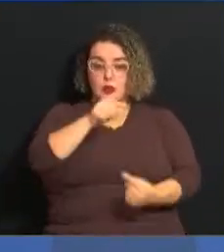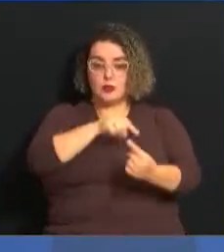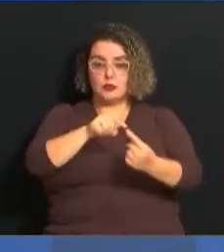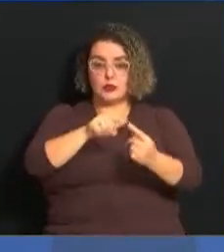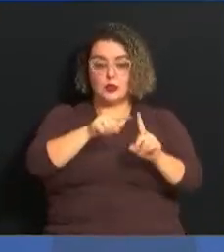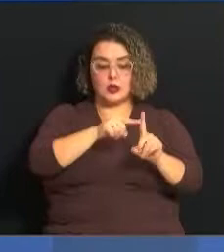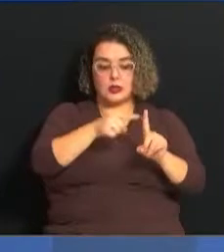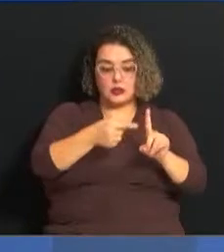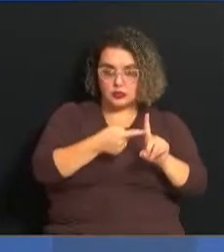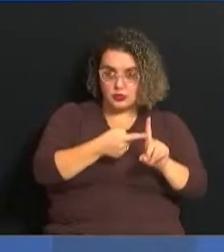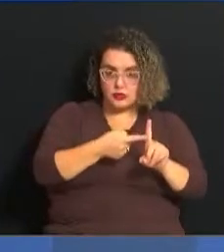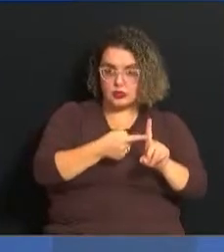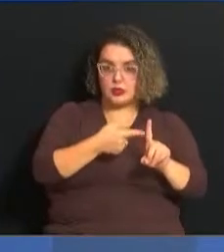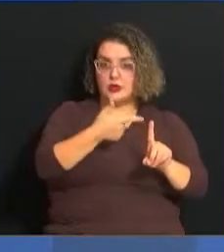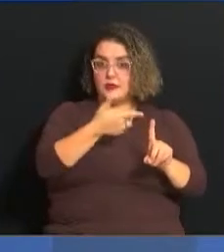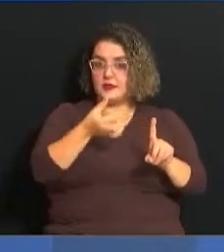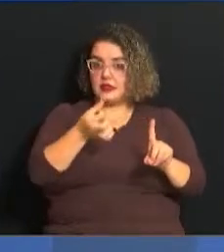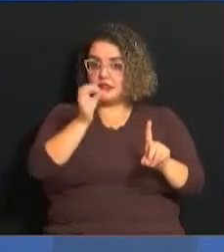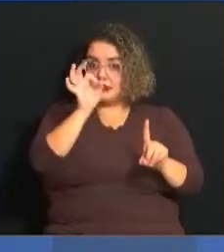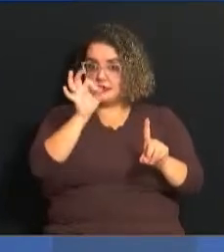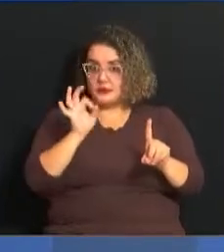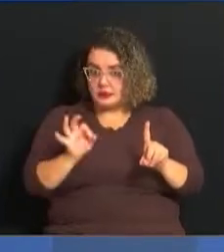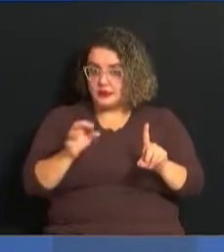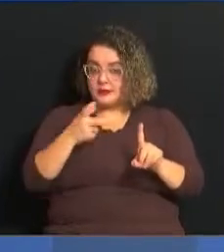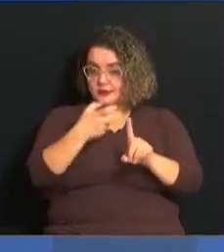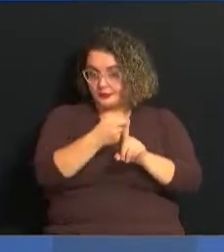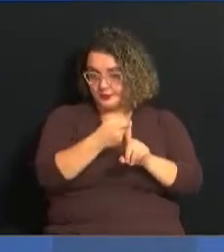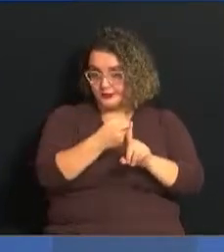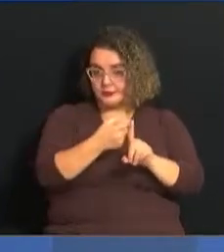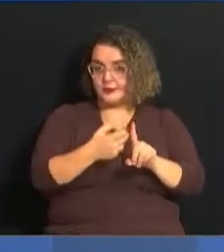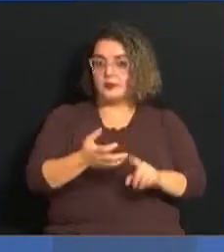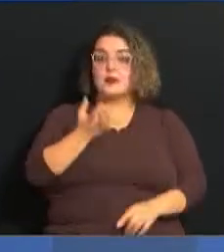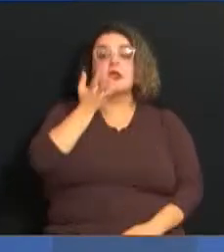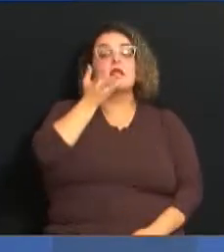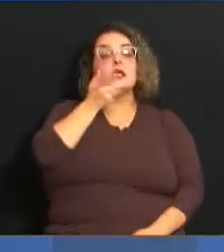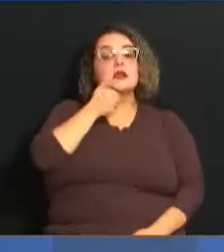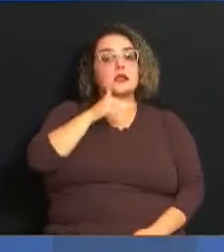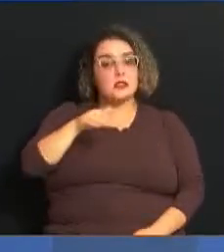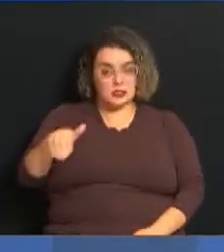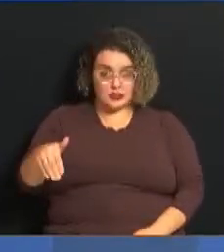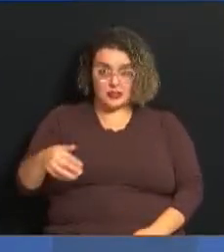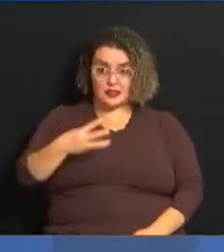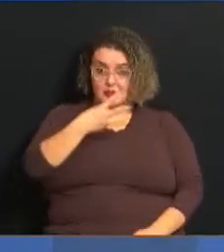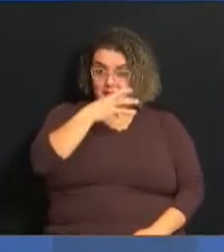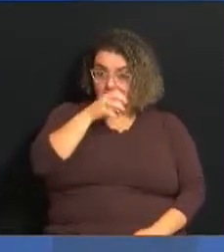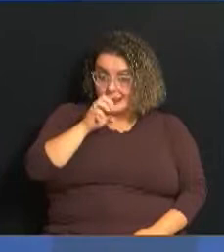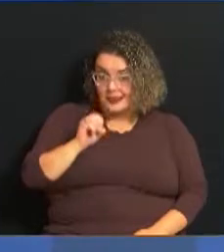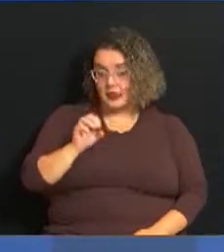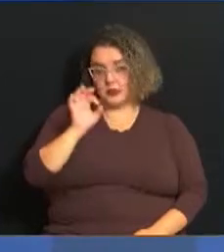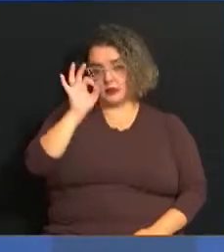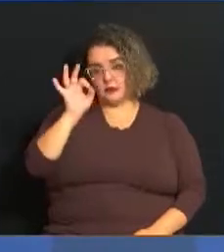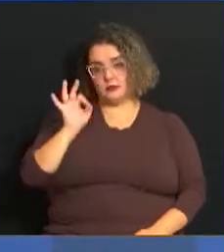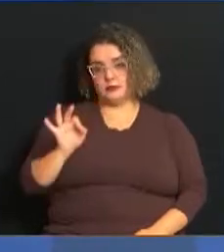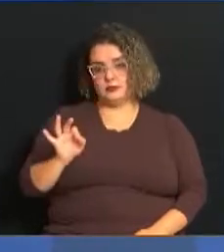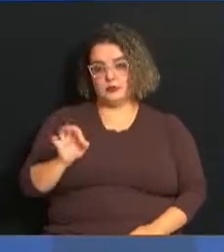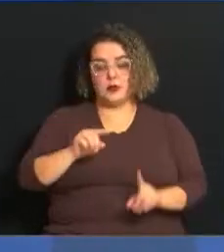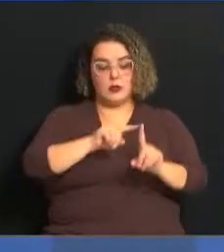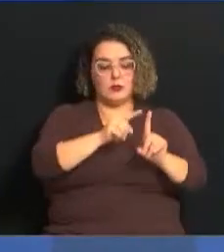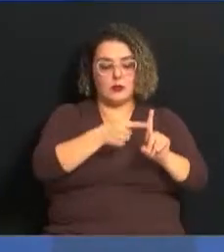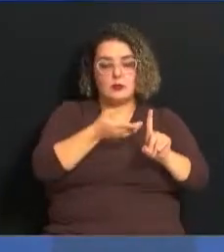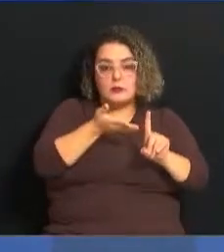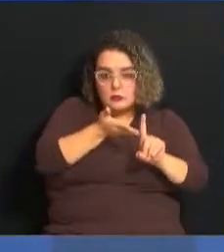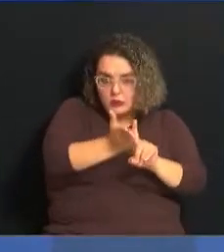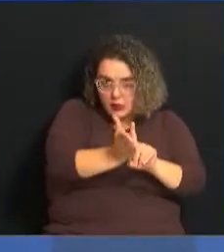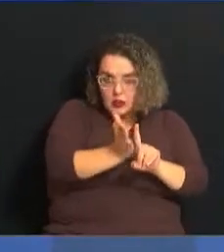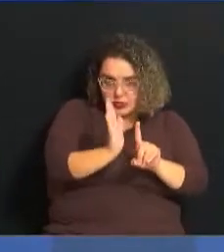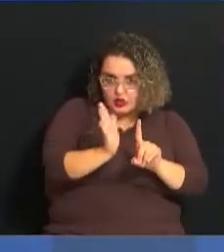gestantes, 26% de vacinação. Crianças, 30% de vacinação. Puérperas,